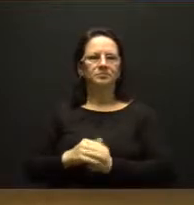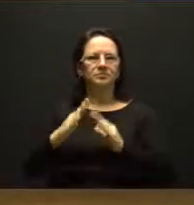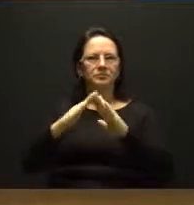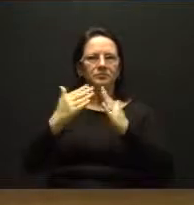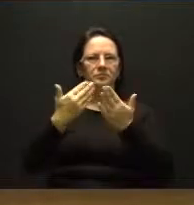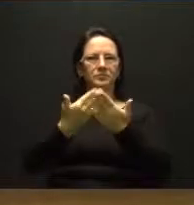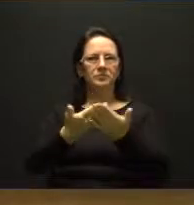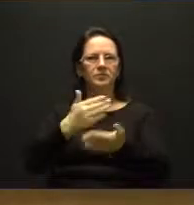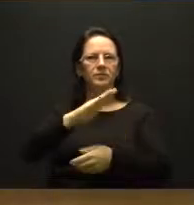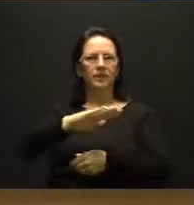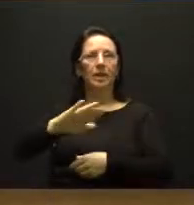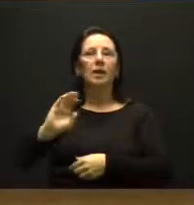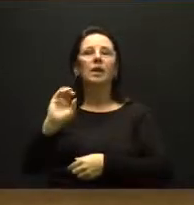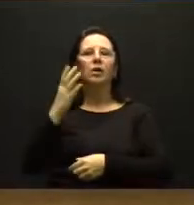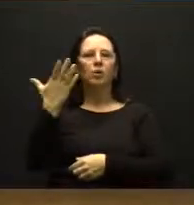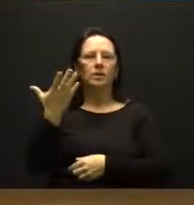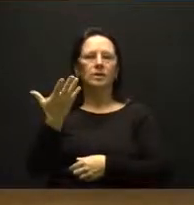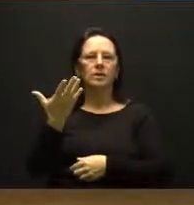municipais conveniadas